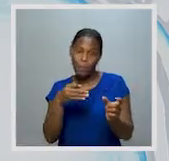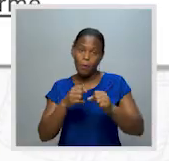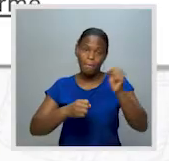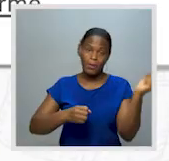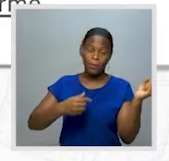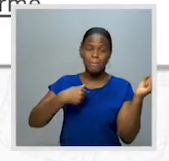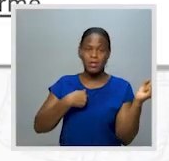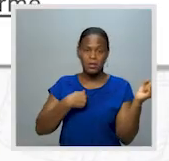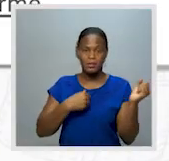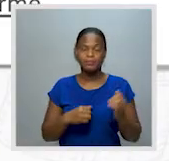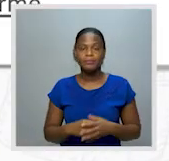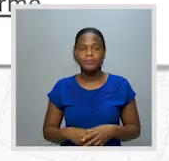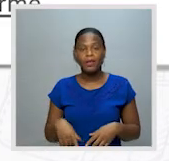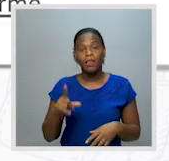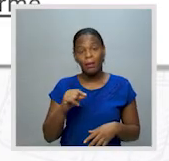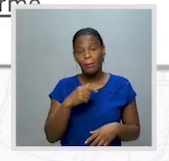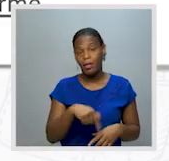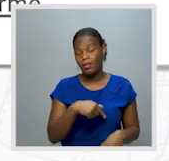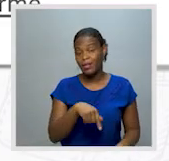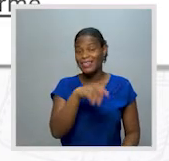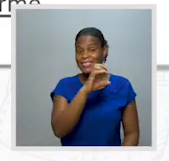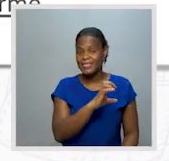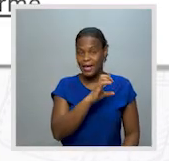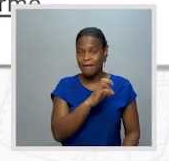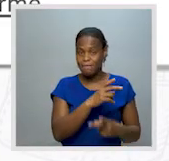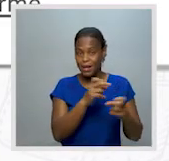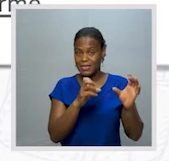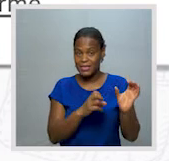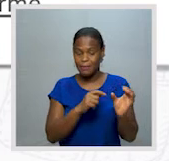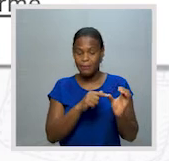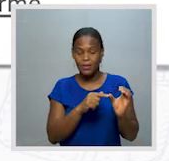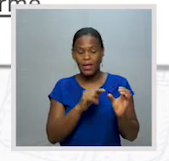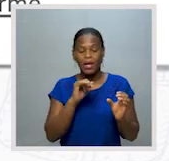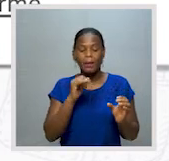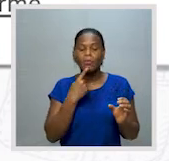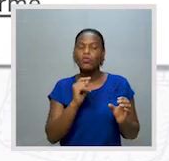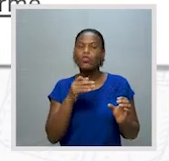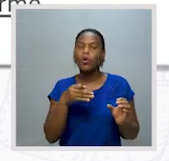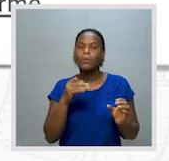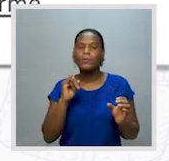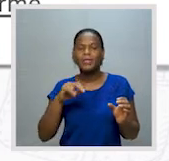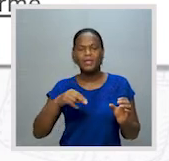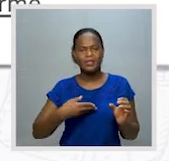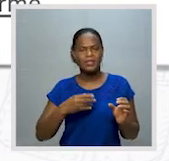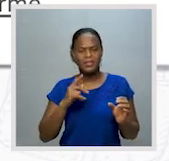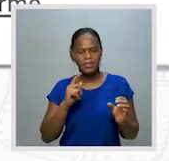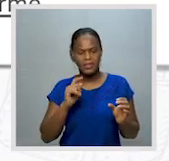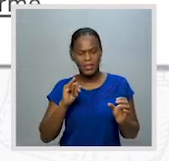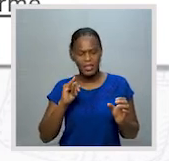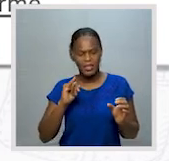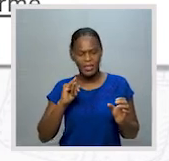Me. Temos a linha C, pronome indefinido. Todos. Todos